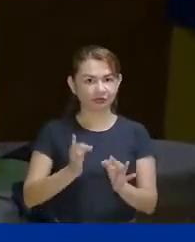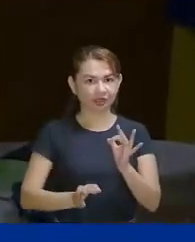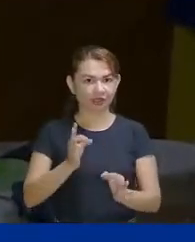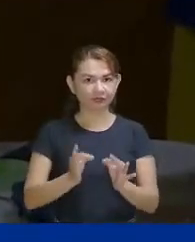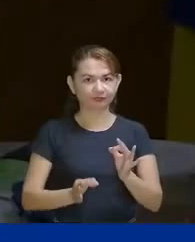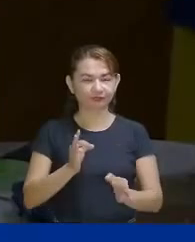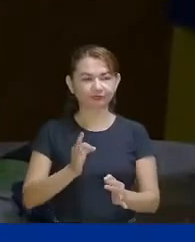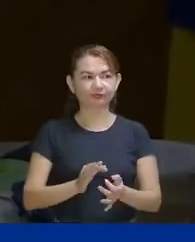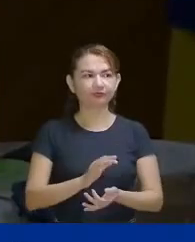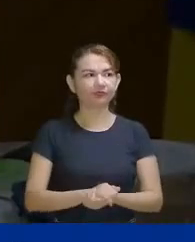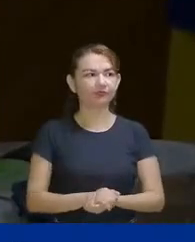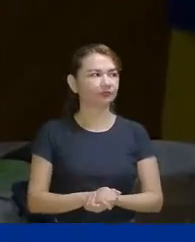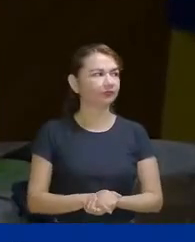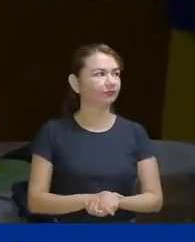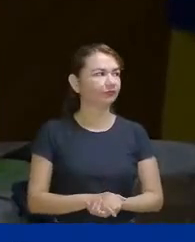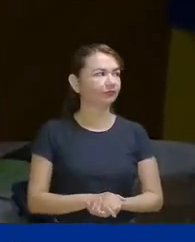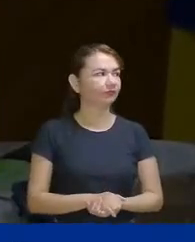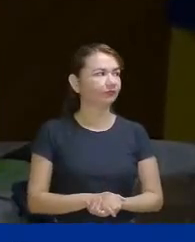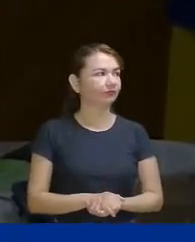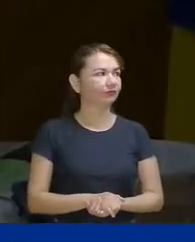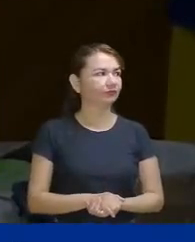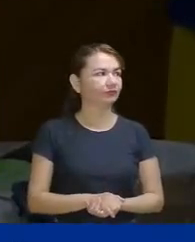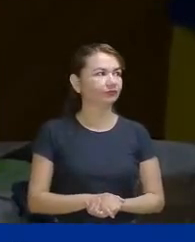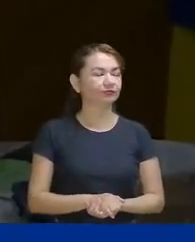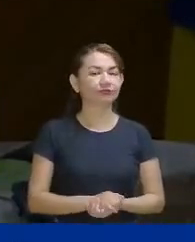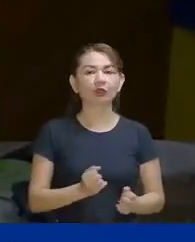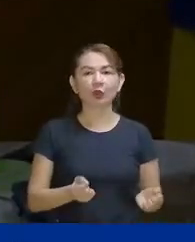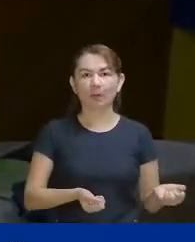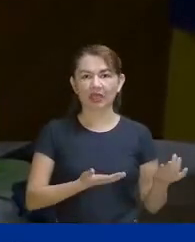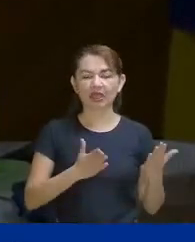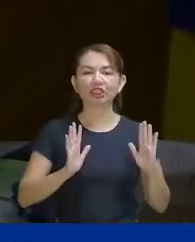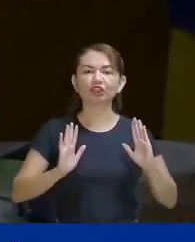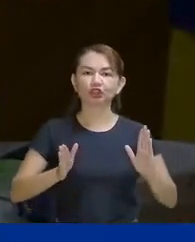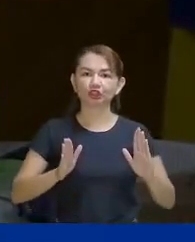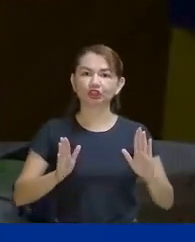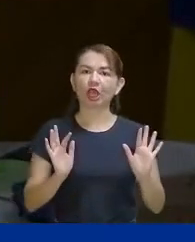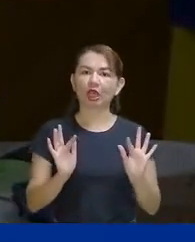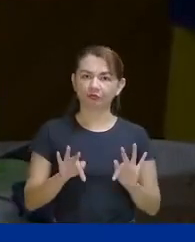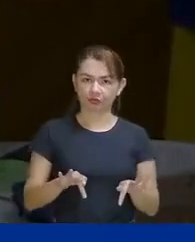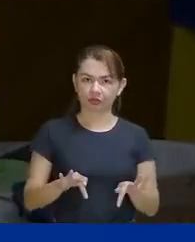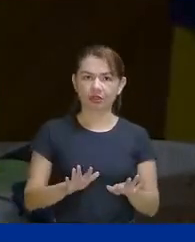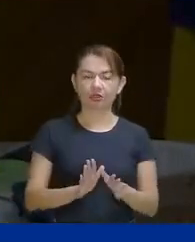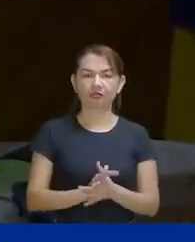de entrega da medalha também já está concluída.